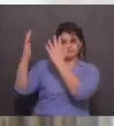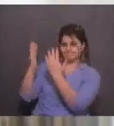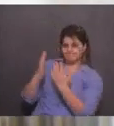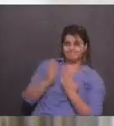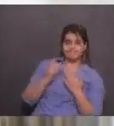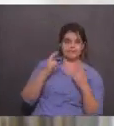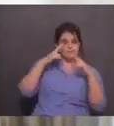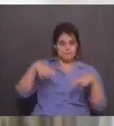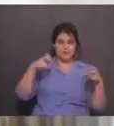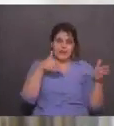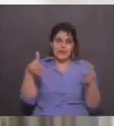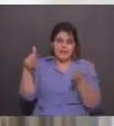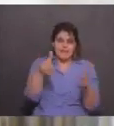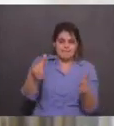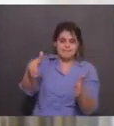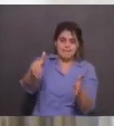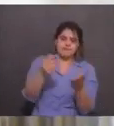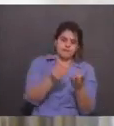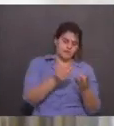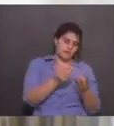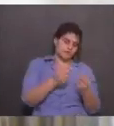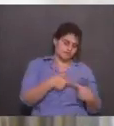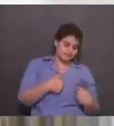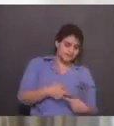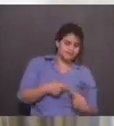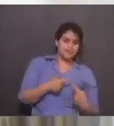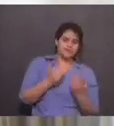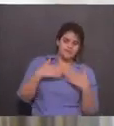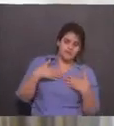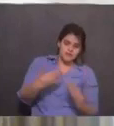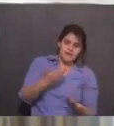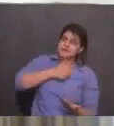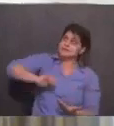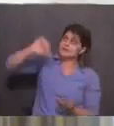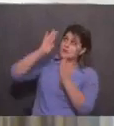caminhos de realização da vontade de Deus na própria vida.